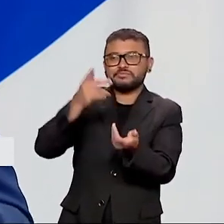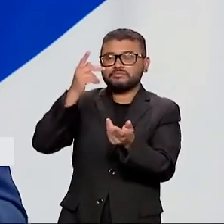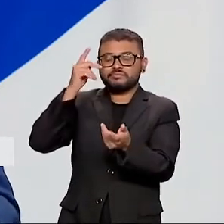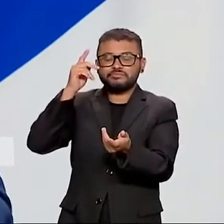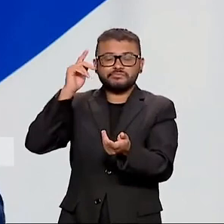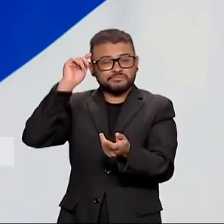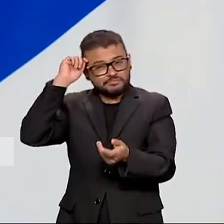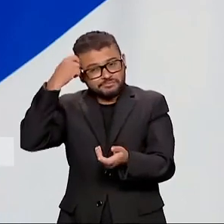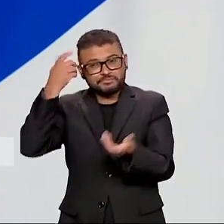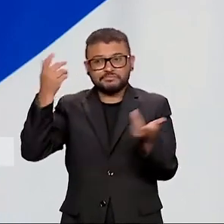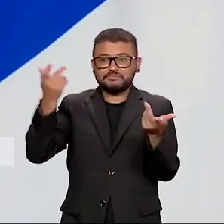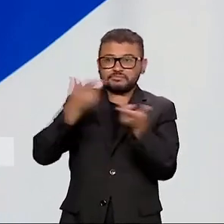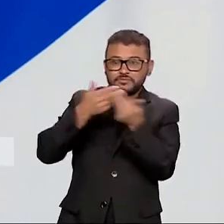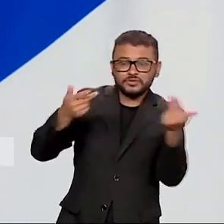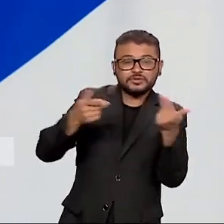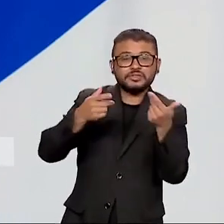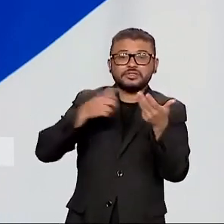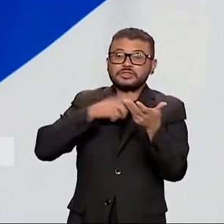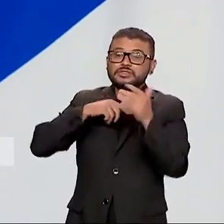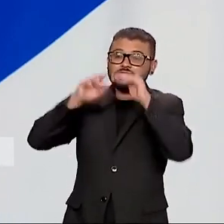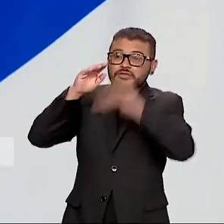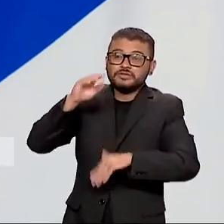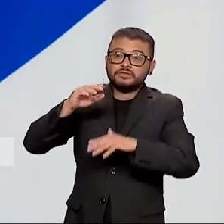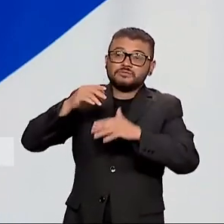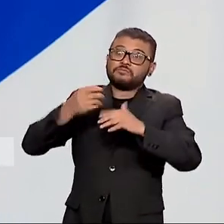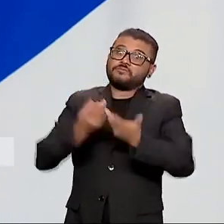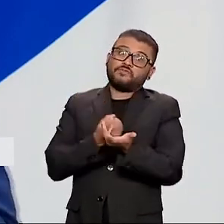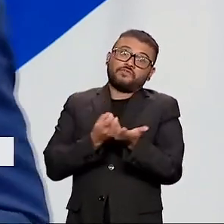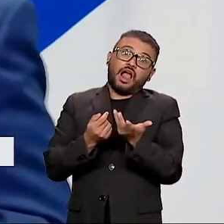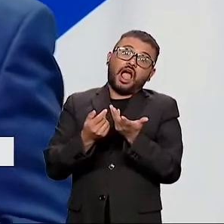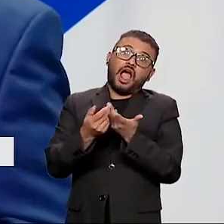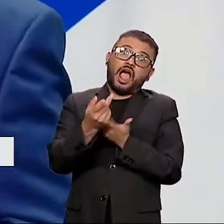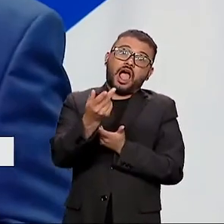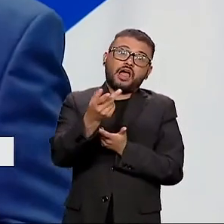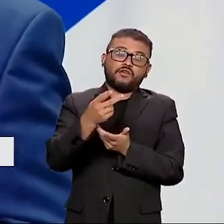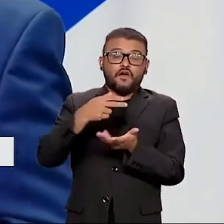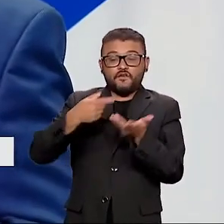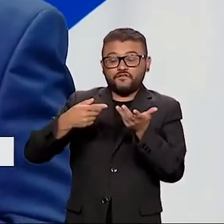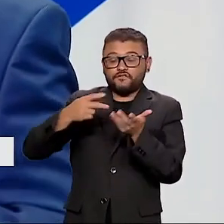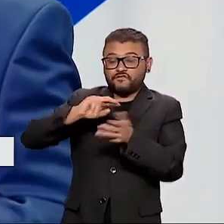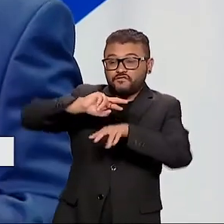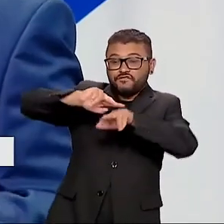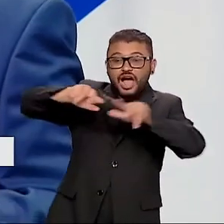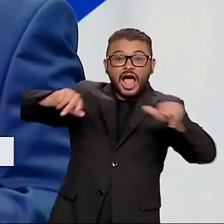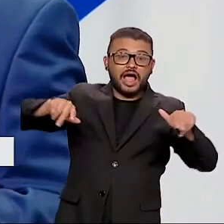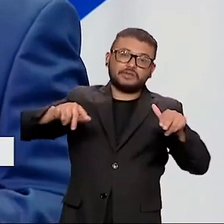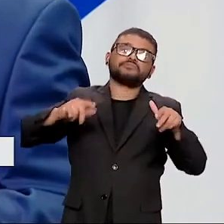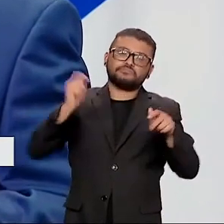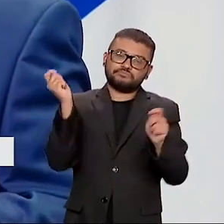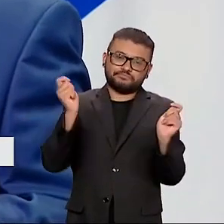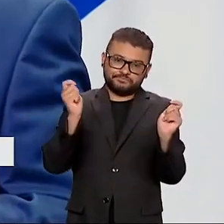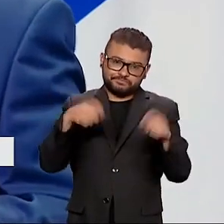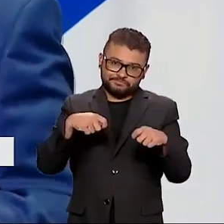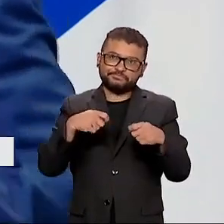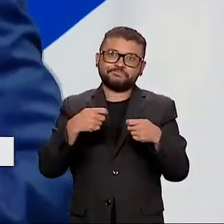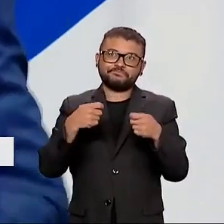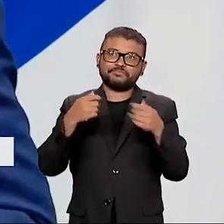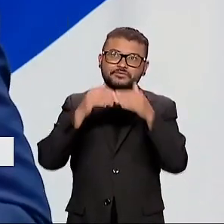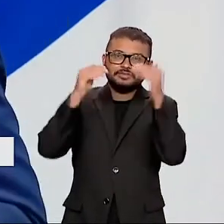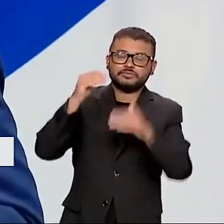oportunidade. Ou seja, o mundo está mais cheio de desigualdade do que de igualdade. E o que nós precisamos